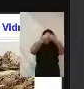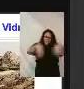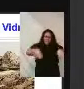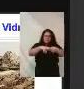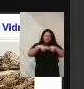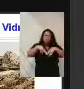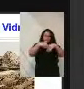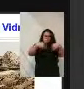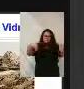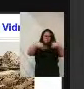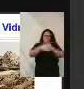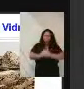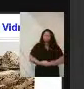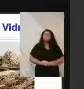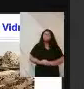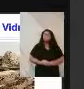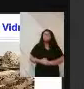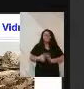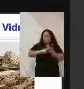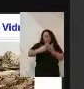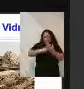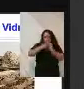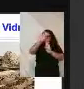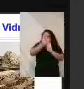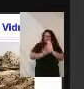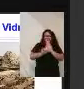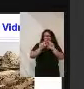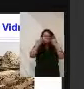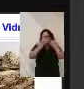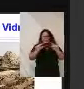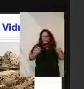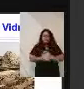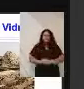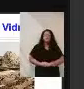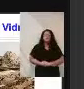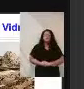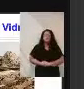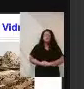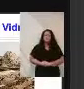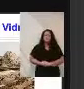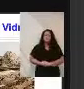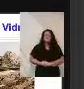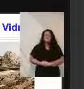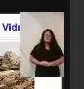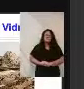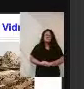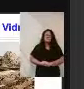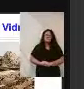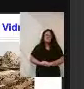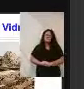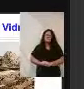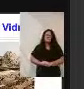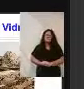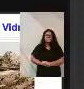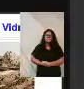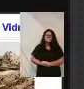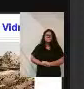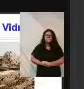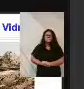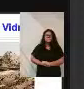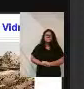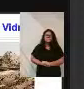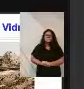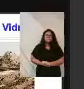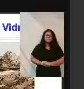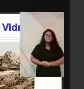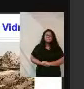literalmente, né, que é basicamente o seguinte: a mineração extensiva provavelmente sobrecarregará os habitats, as